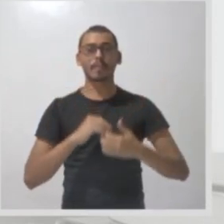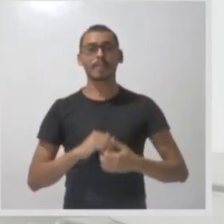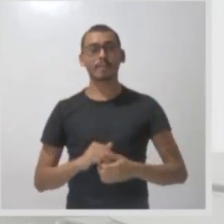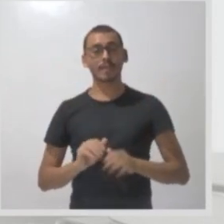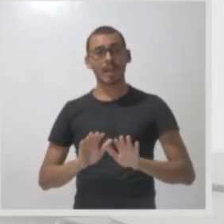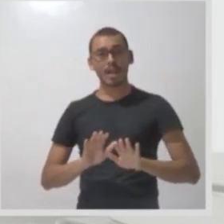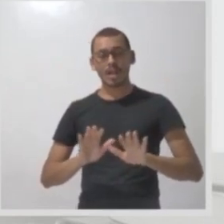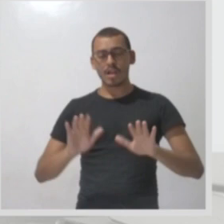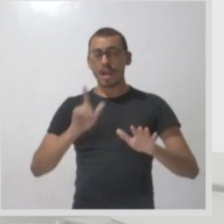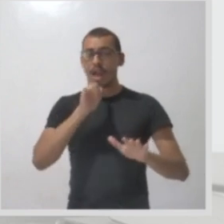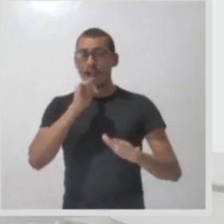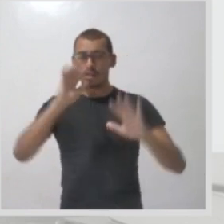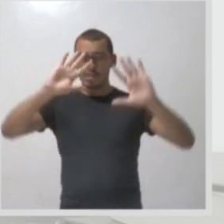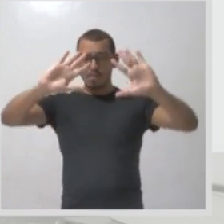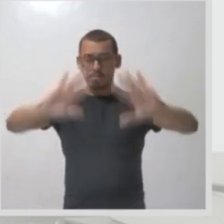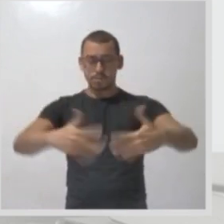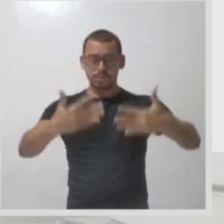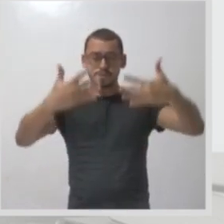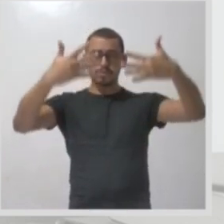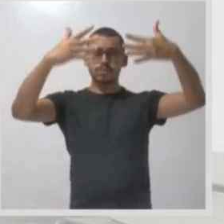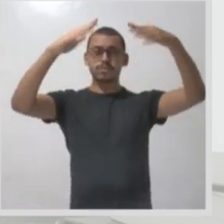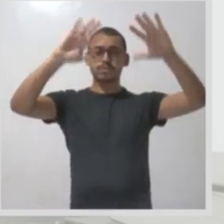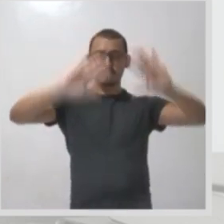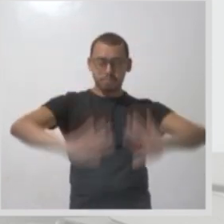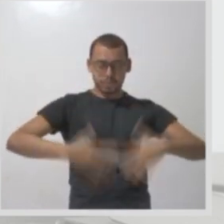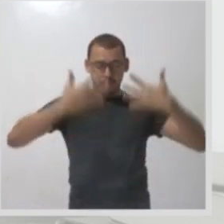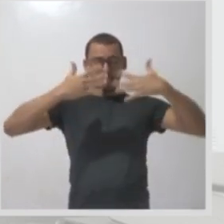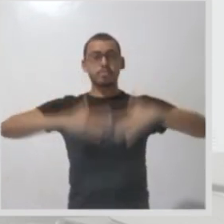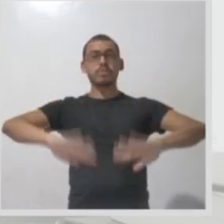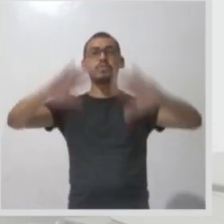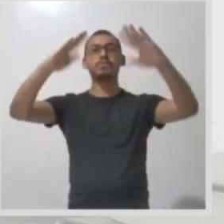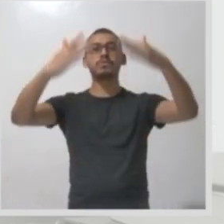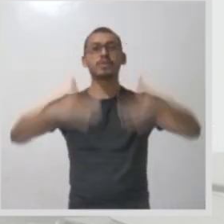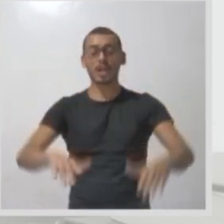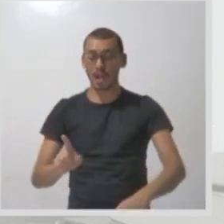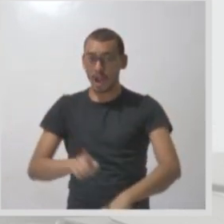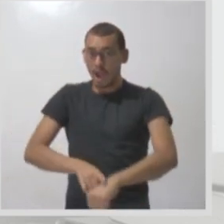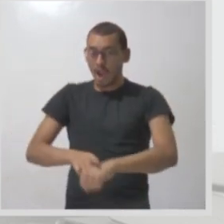Nas ondas soltas do mar, se é hora de navegar.